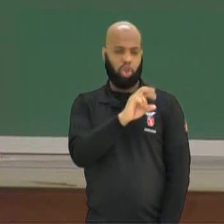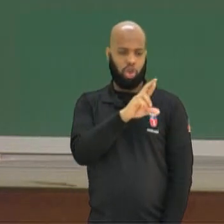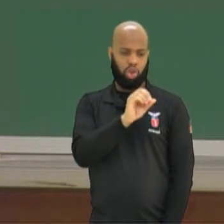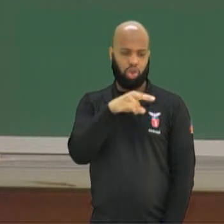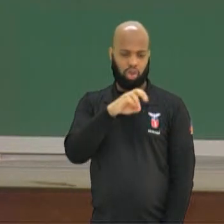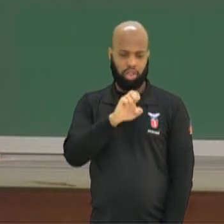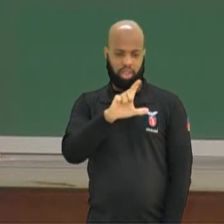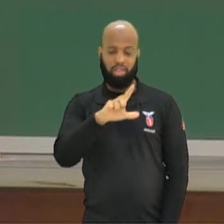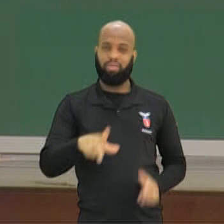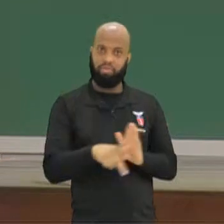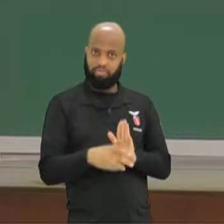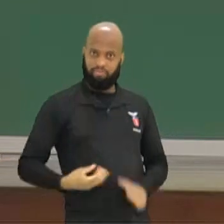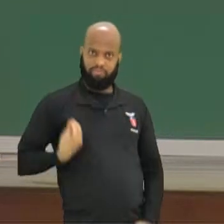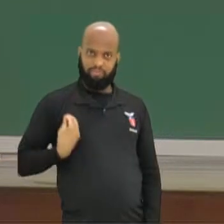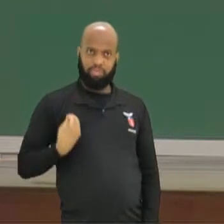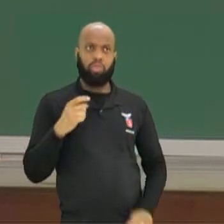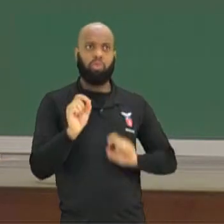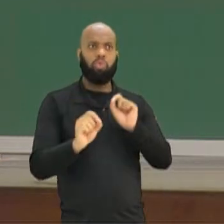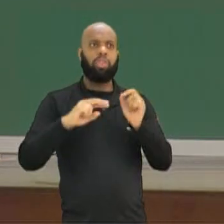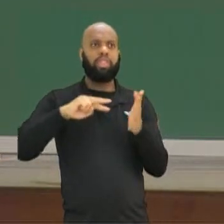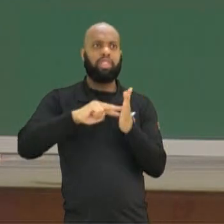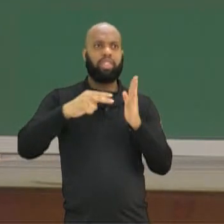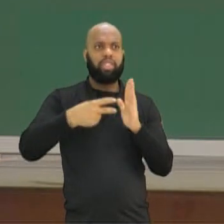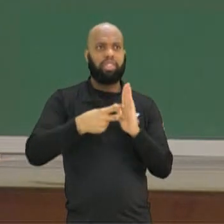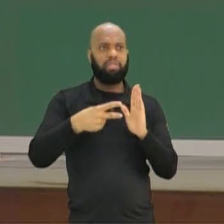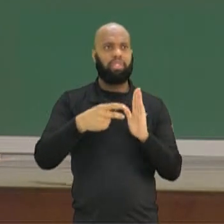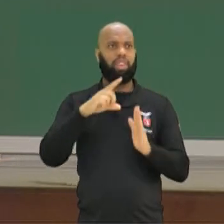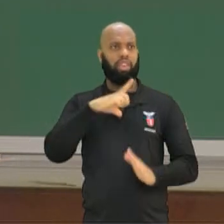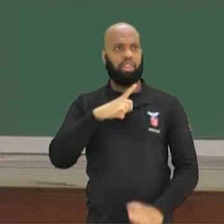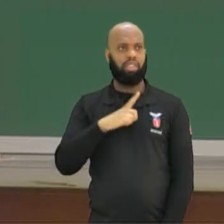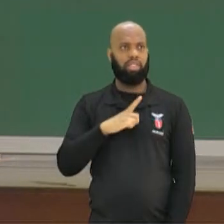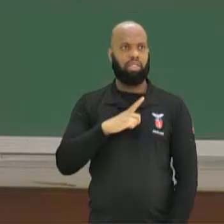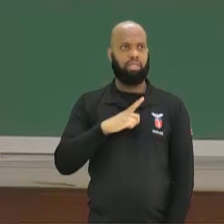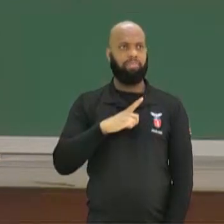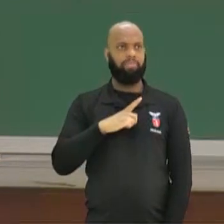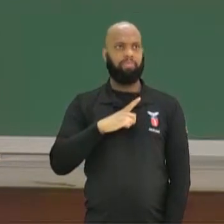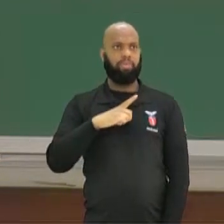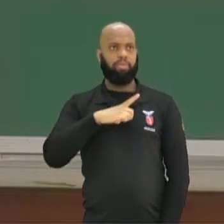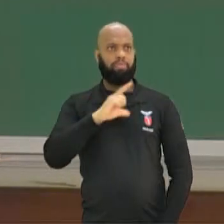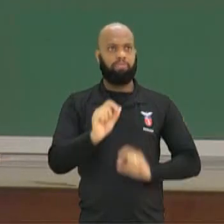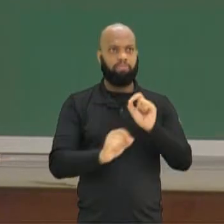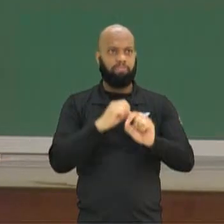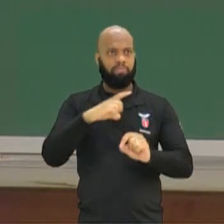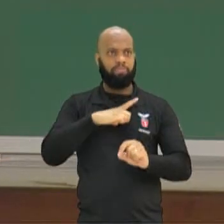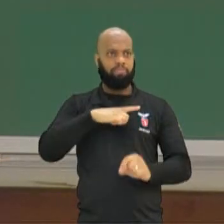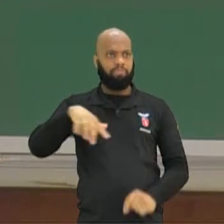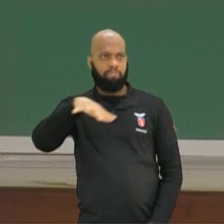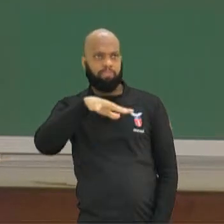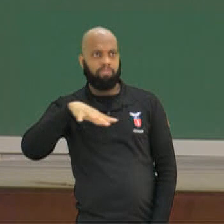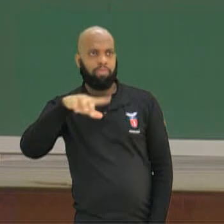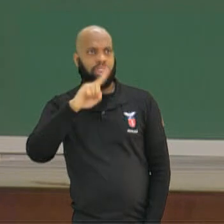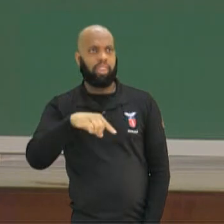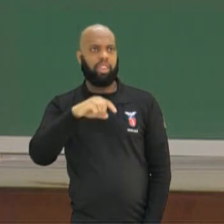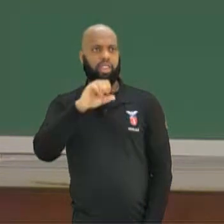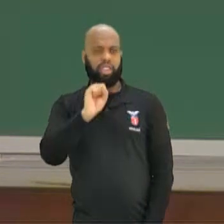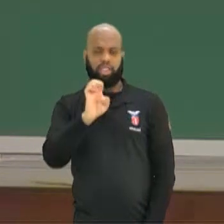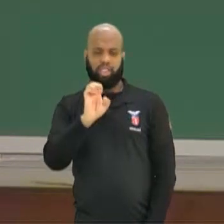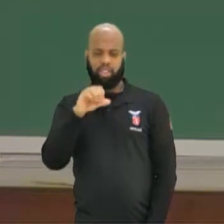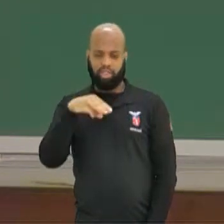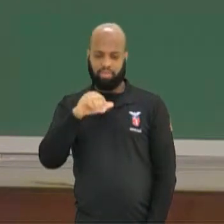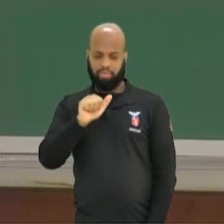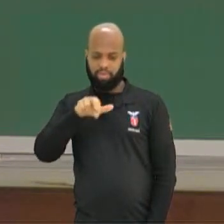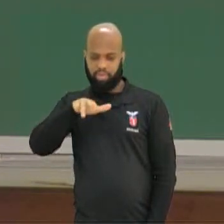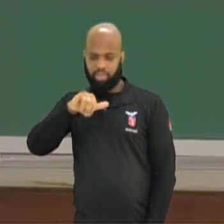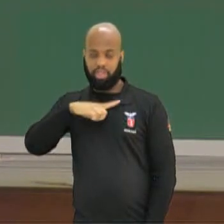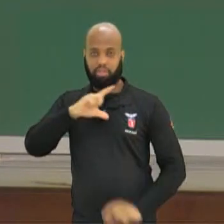que morava naquela Sesmaria. Sesmaria vem lá muito, muito antigamente, da época da coroa portuguesa, com as capitanias